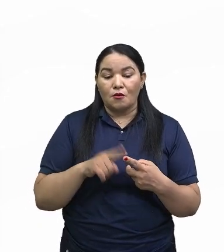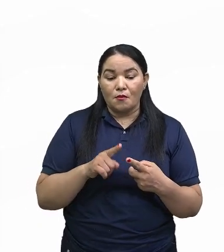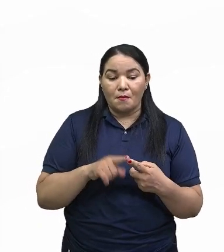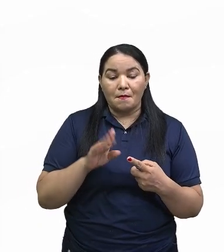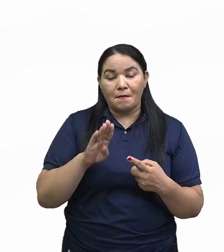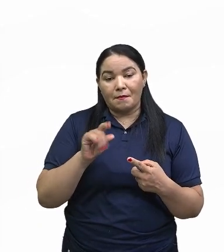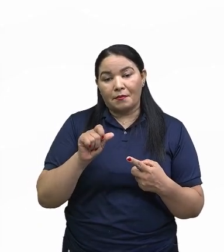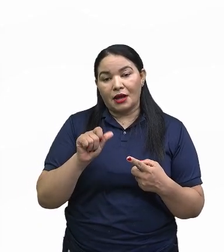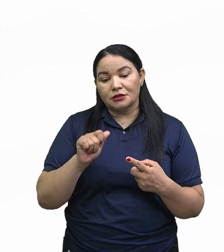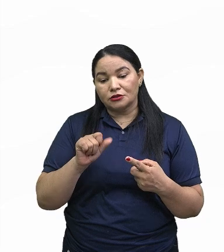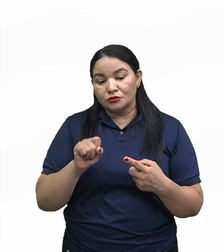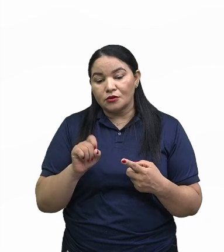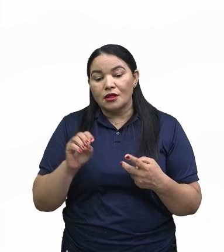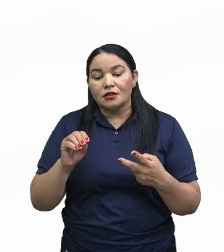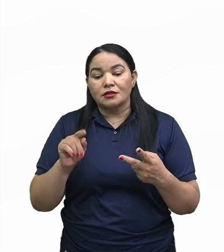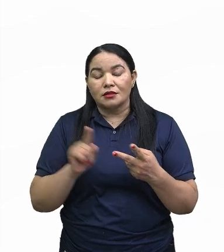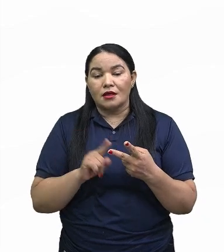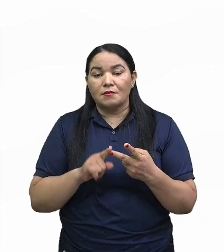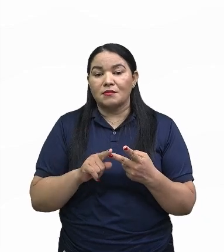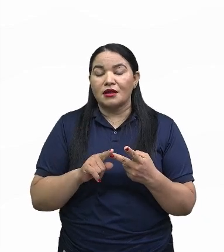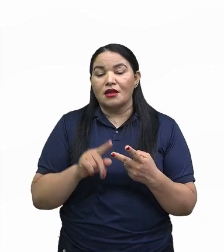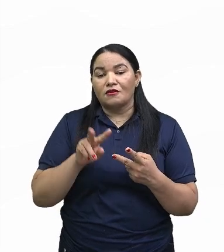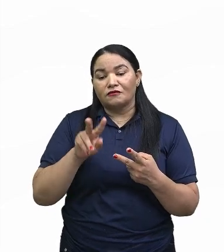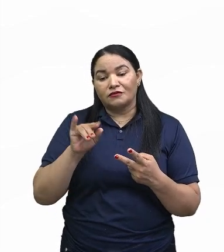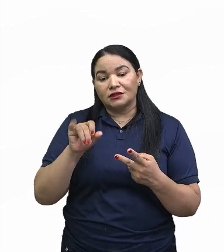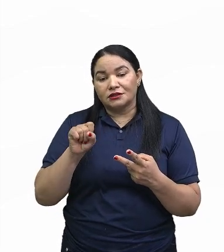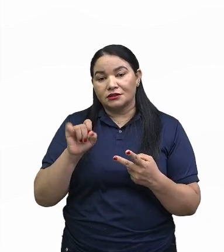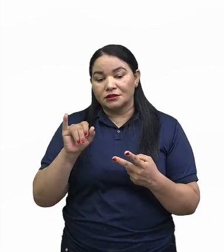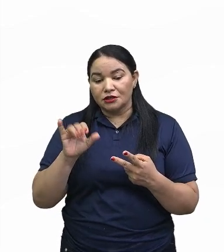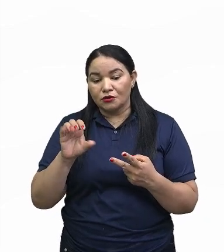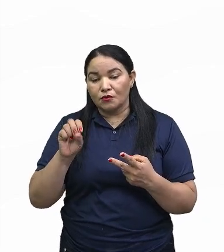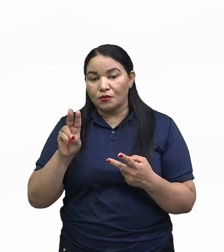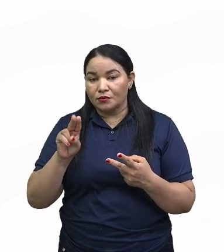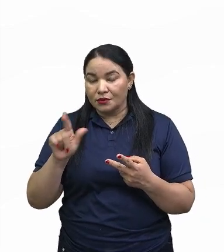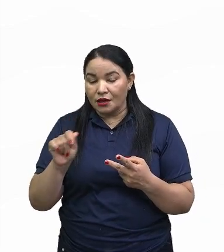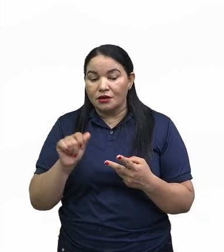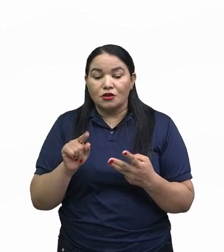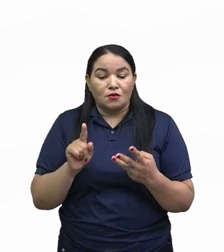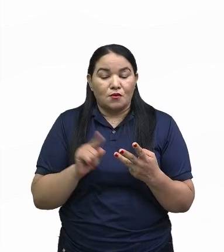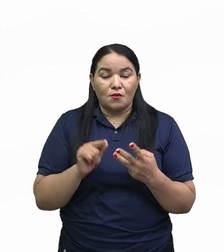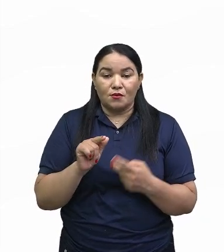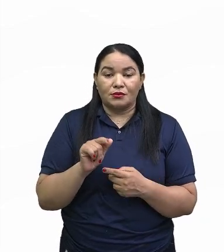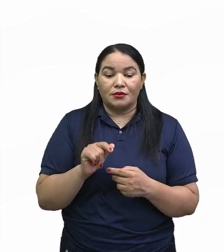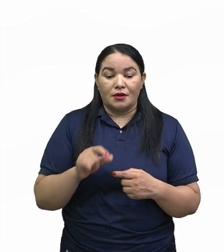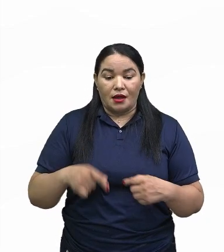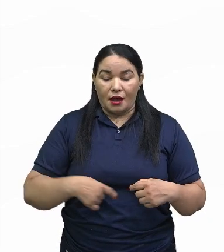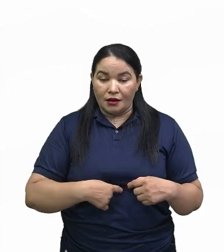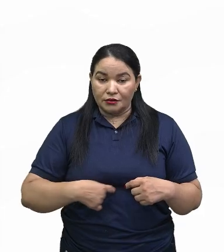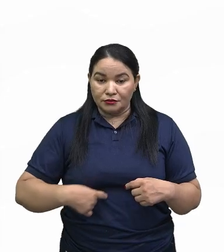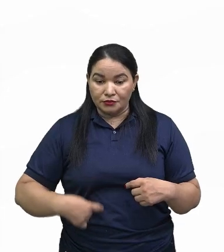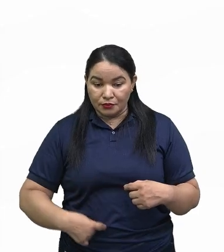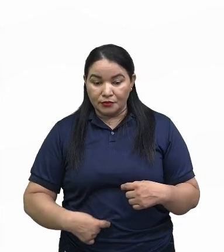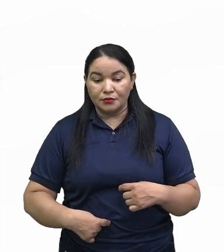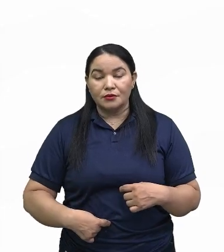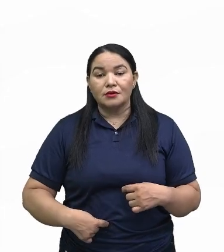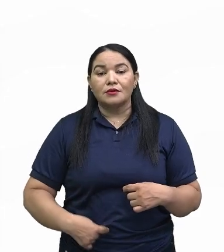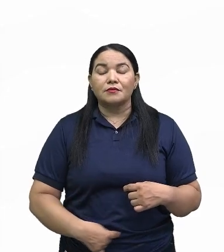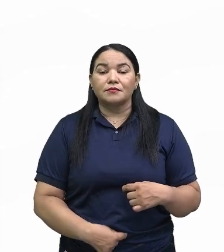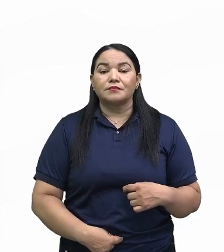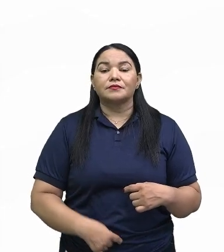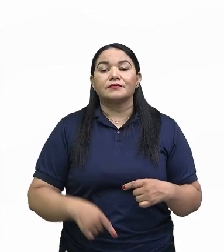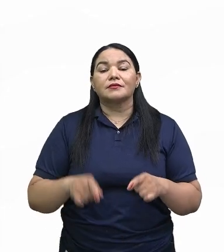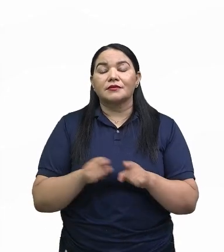pâncreas, o fígado, a vesícula biliar, o ducto biliar e os intestinos grosso e delgado, até com